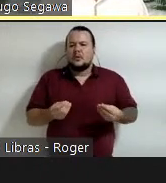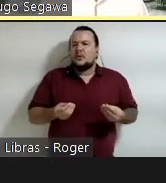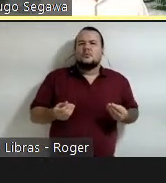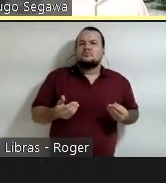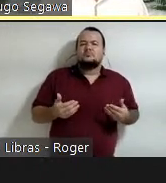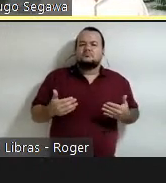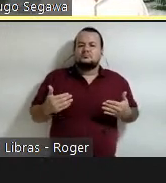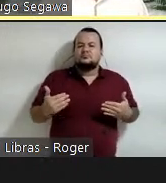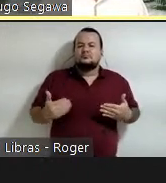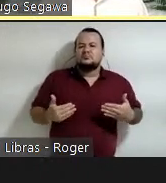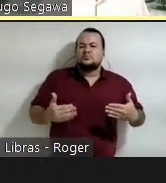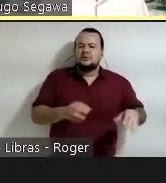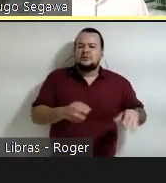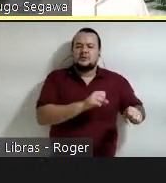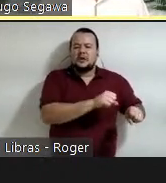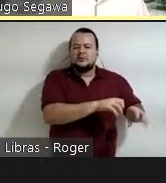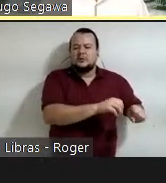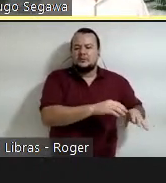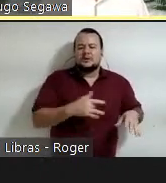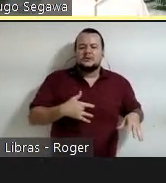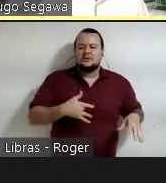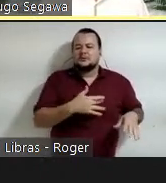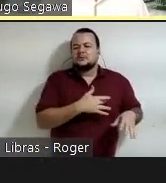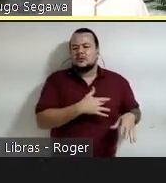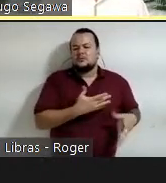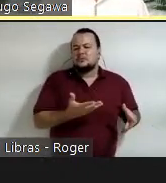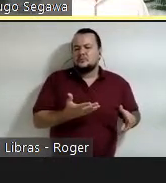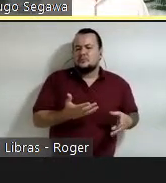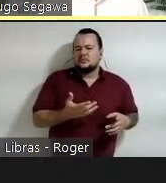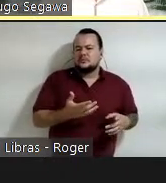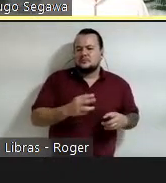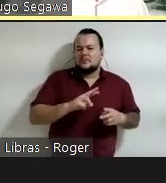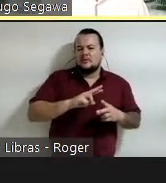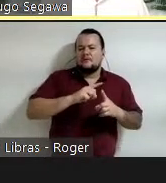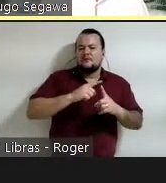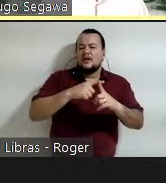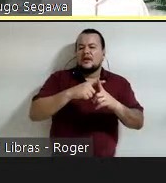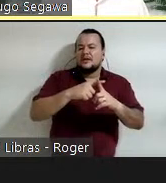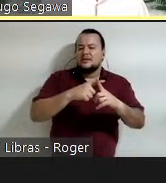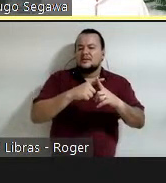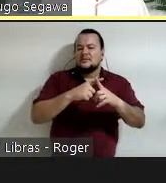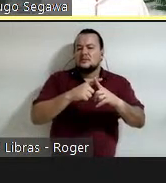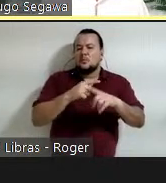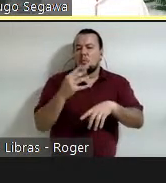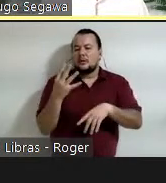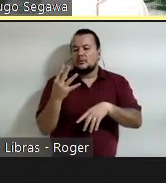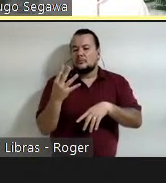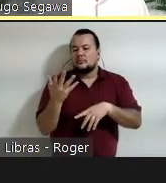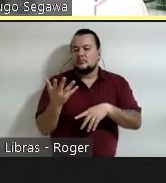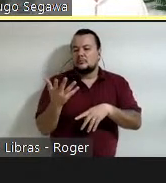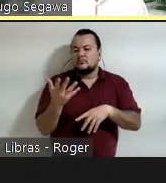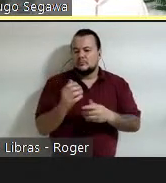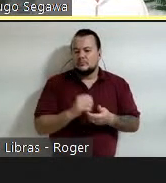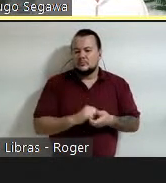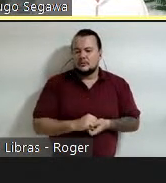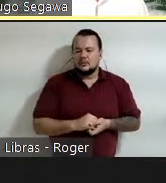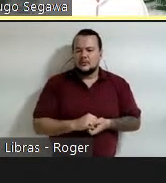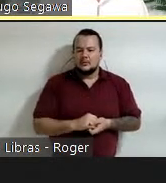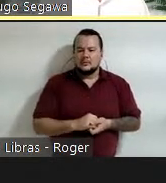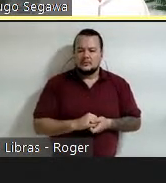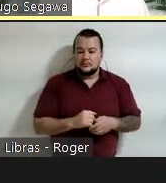da Educação e Saúde vezes 4, em termos de esplanada, né? E aqui a gente vê